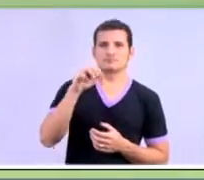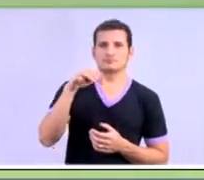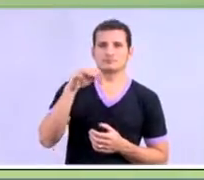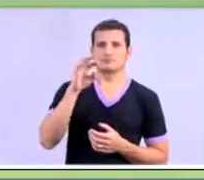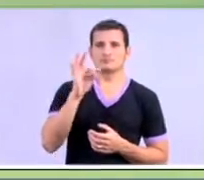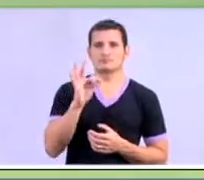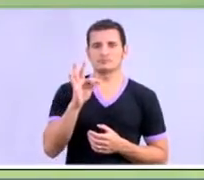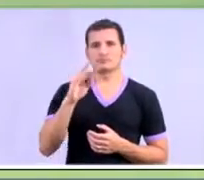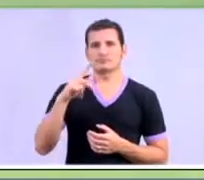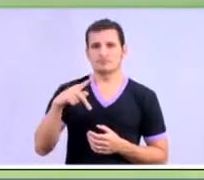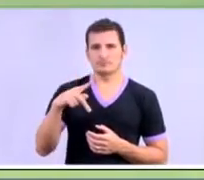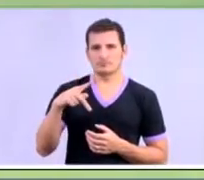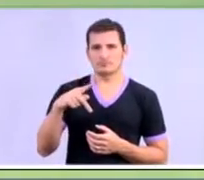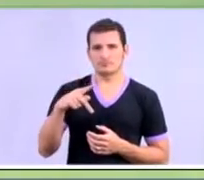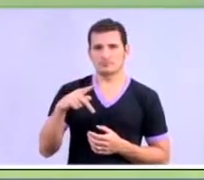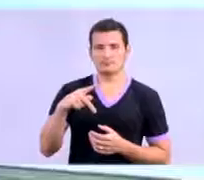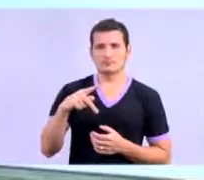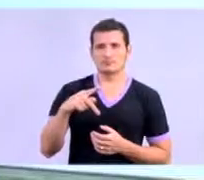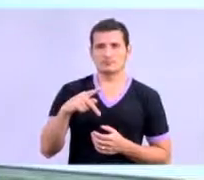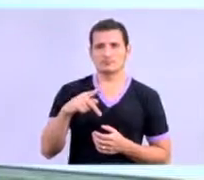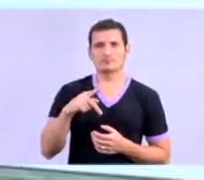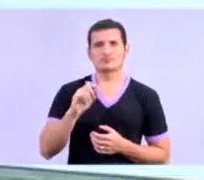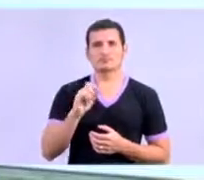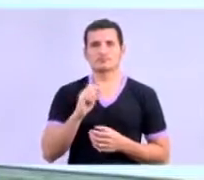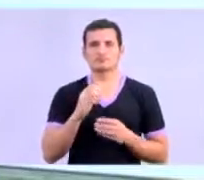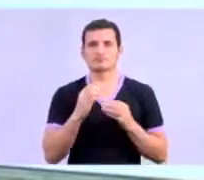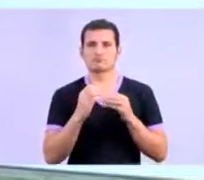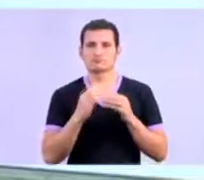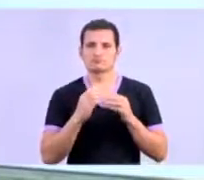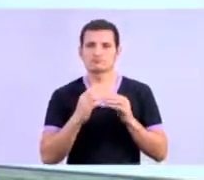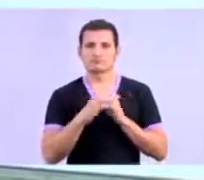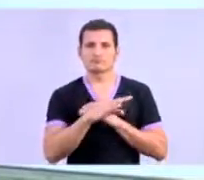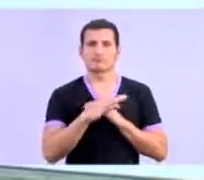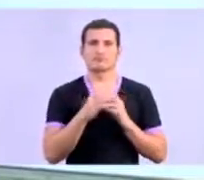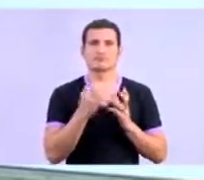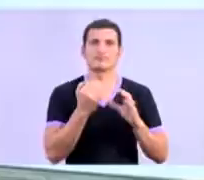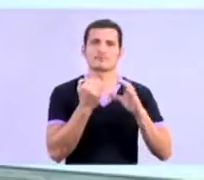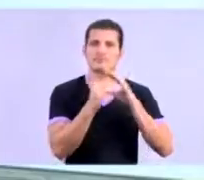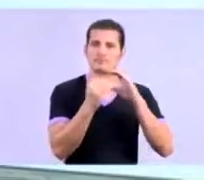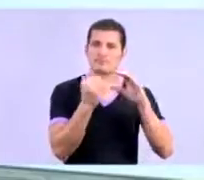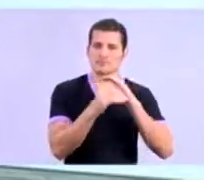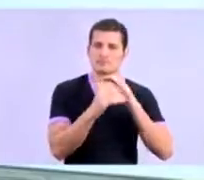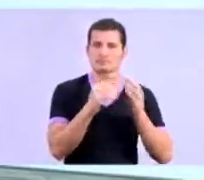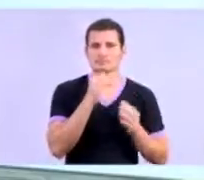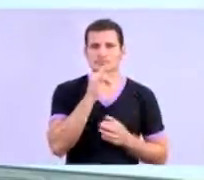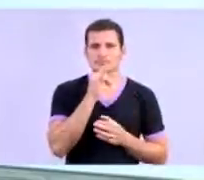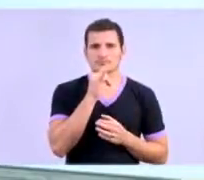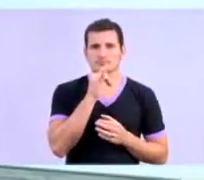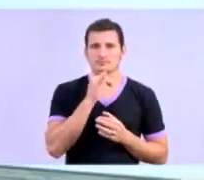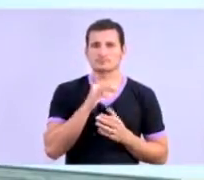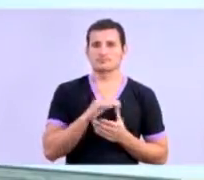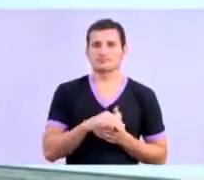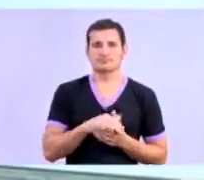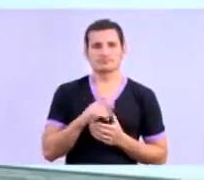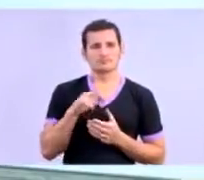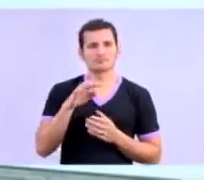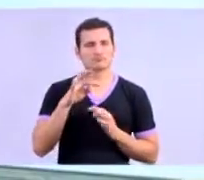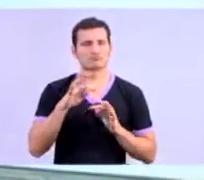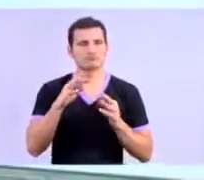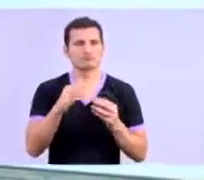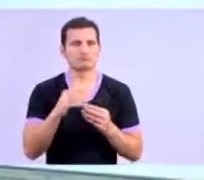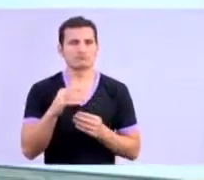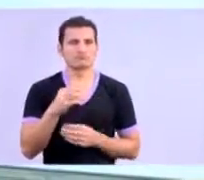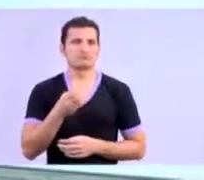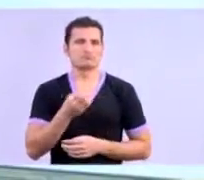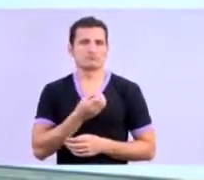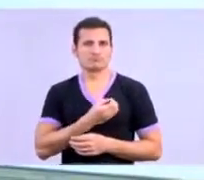para o envio de mensagens de e-mail, por exemplo, ok? Então aí são todos protocolos